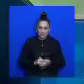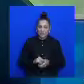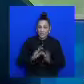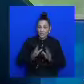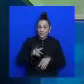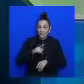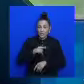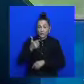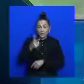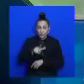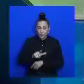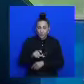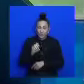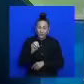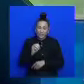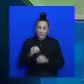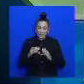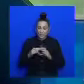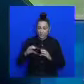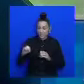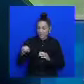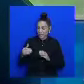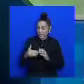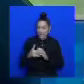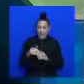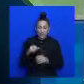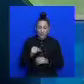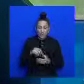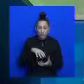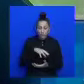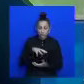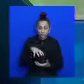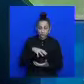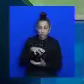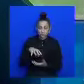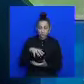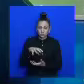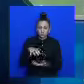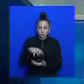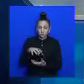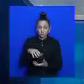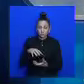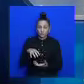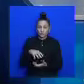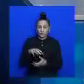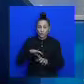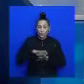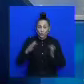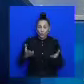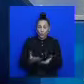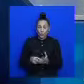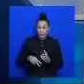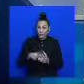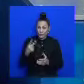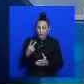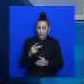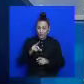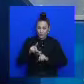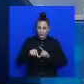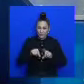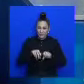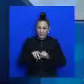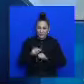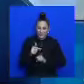E já temos novamente as 10 bolas numeradas de 0 a 9 girando e sendo embaralhadas dentro do nosso segundo globo, o globo do Super